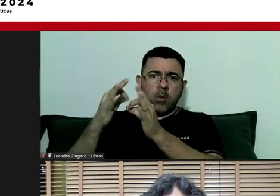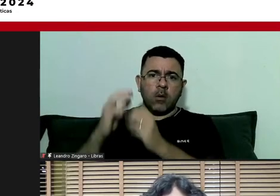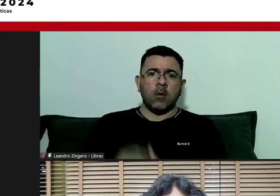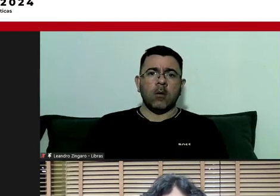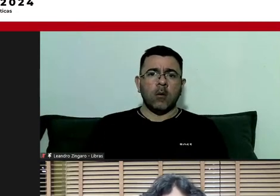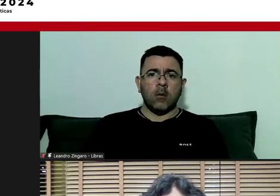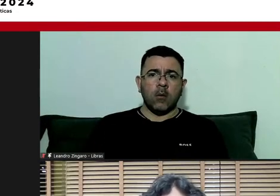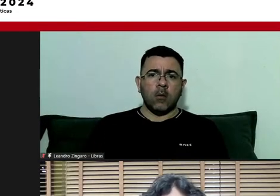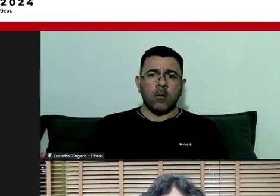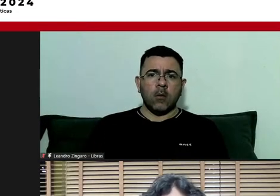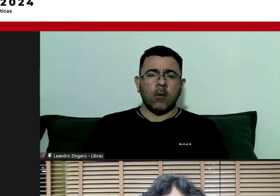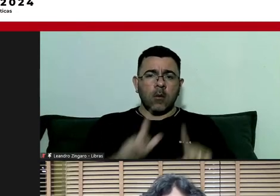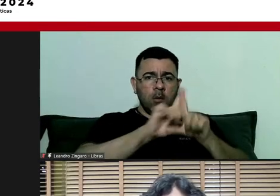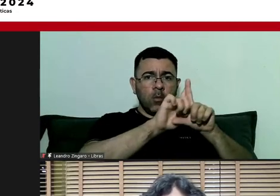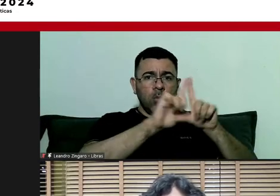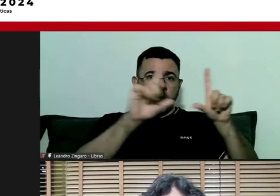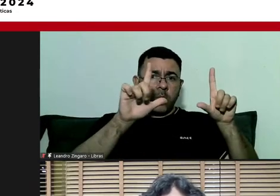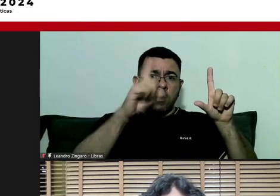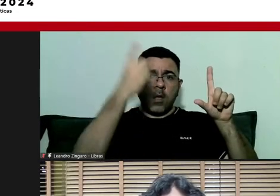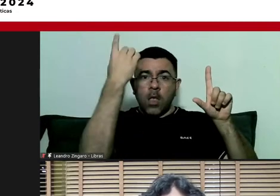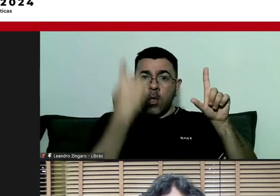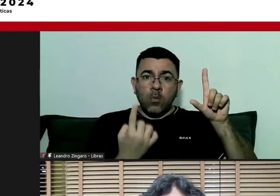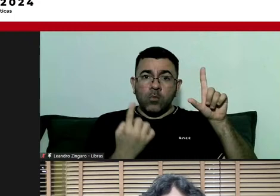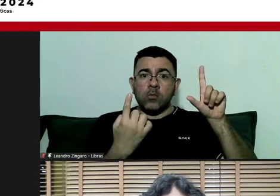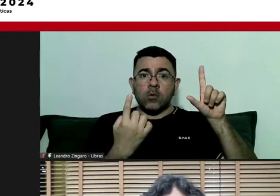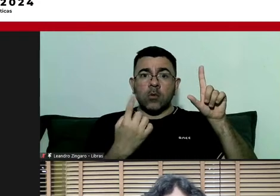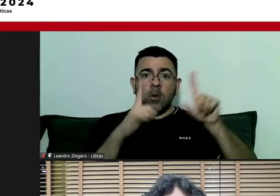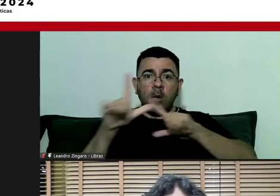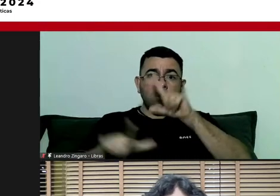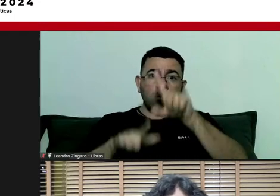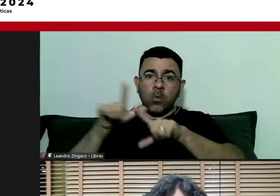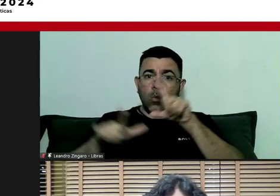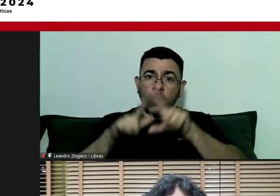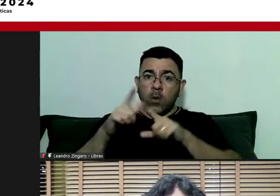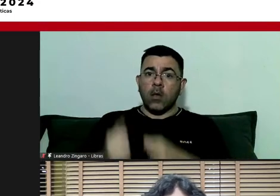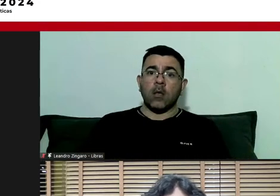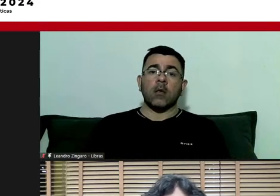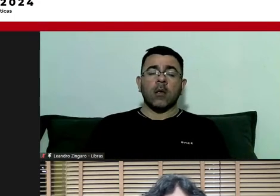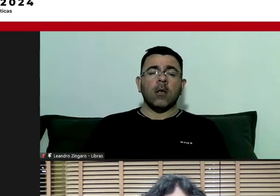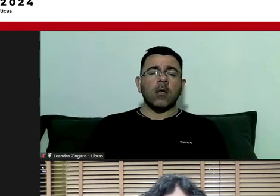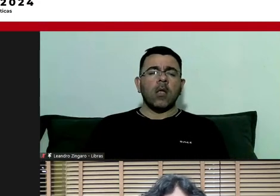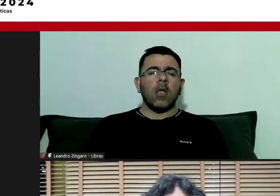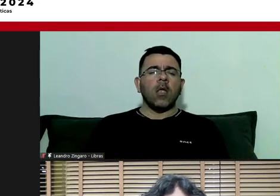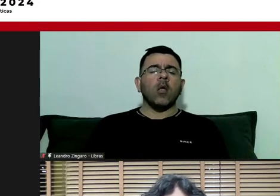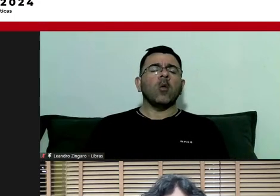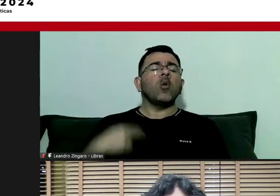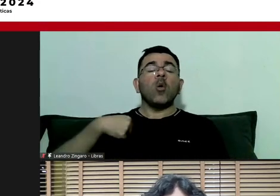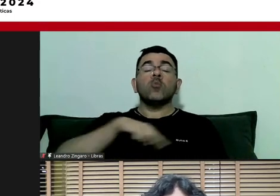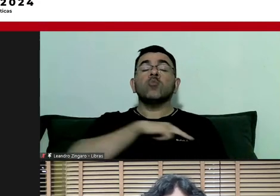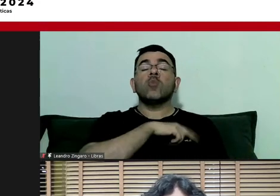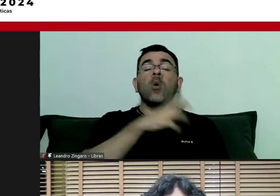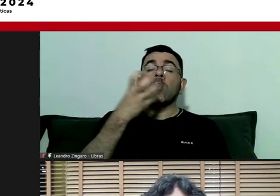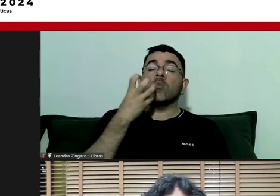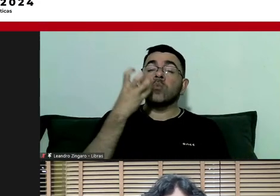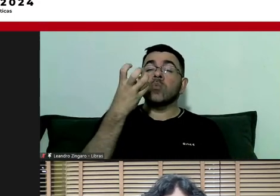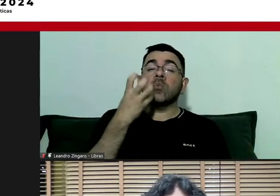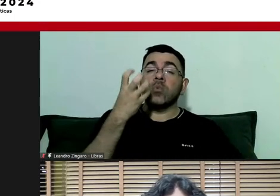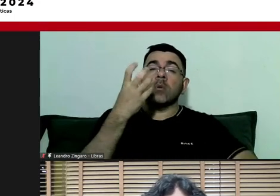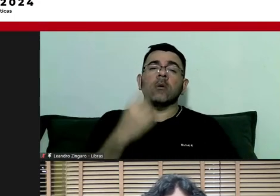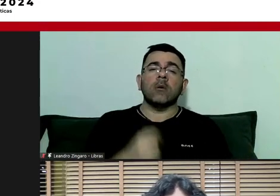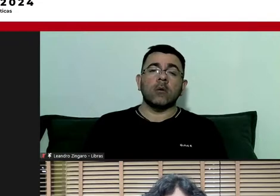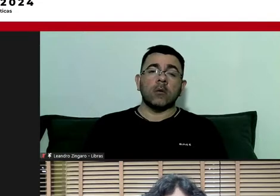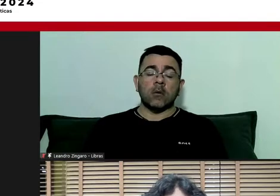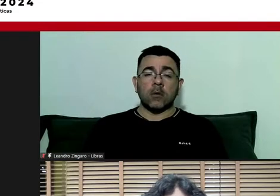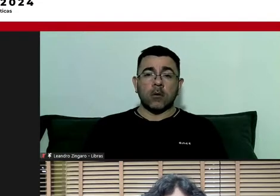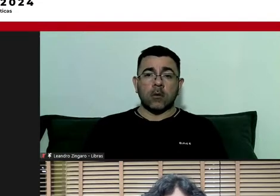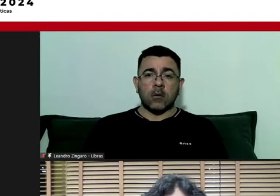tipo um sistema de do Servidor o que é que a gente deseja com isso sabe é naturalmente a gente vai ter que vencer aí algumas pautas